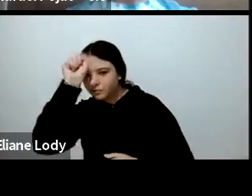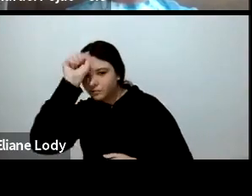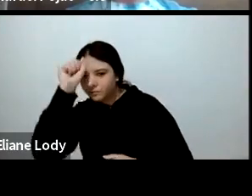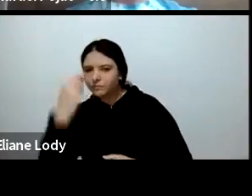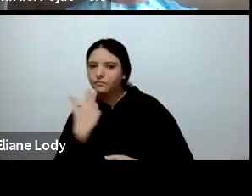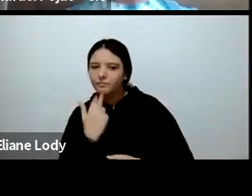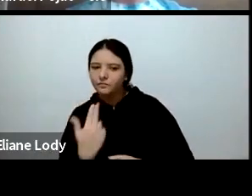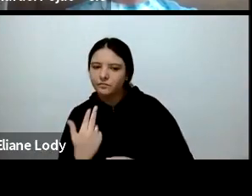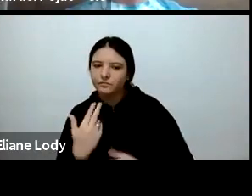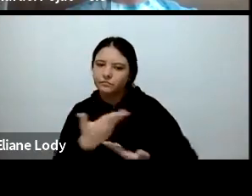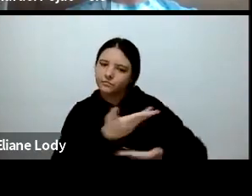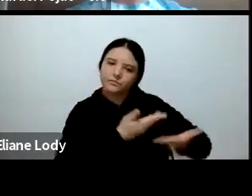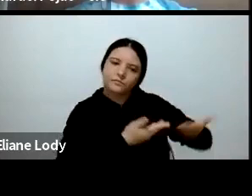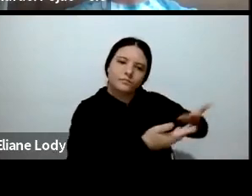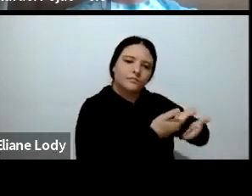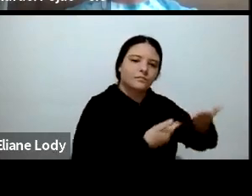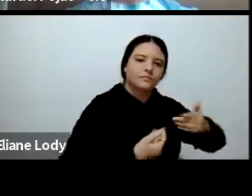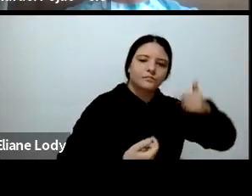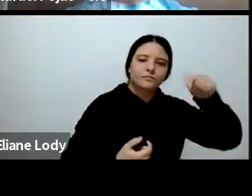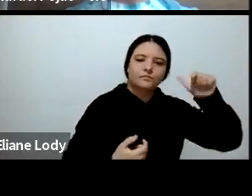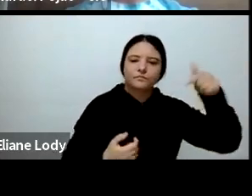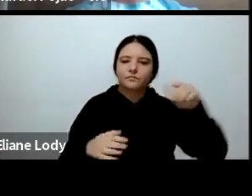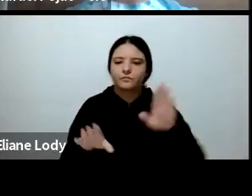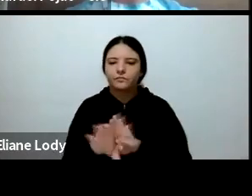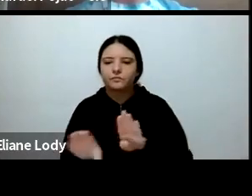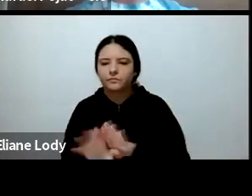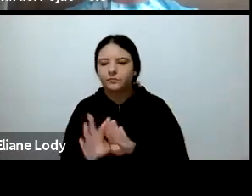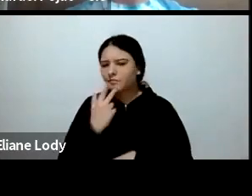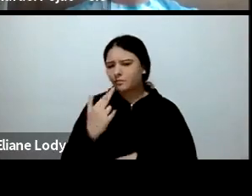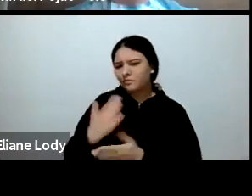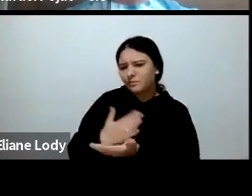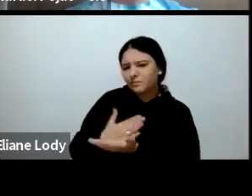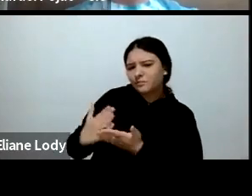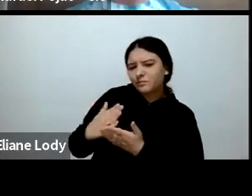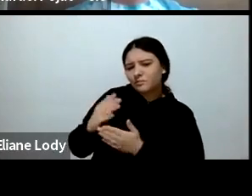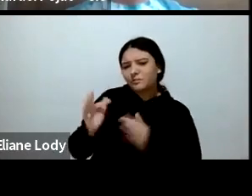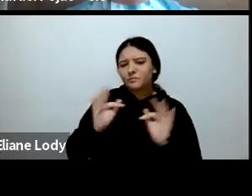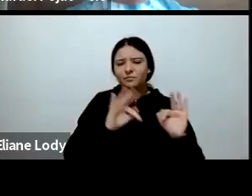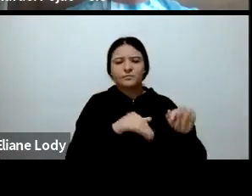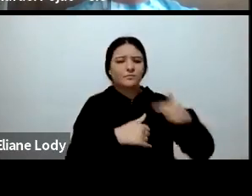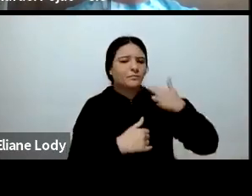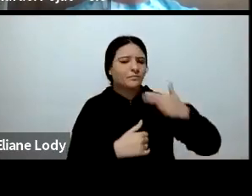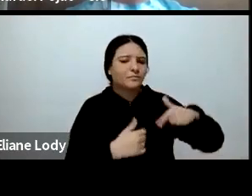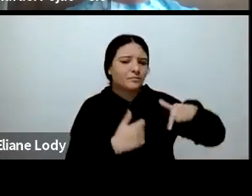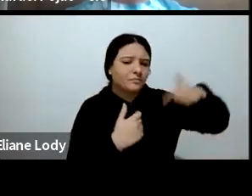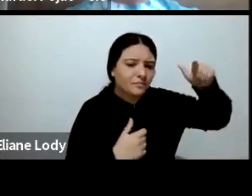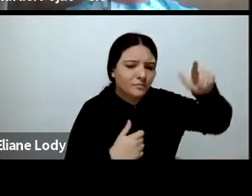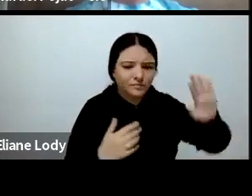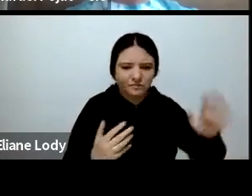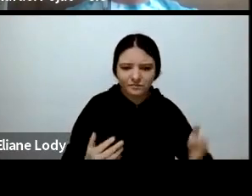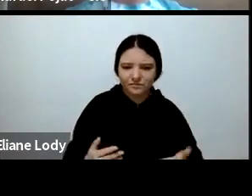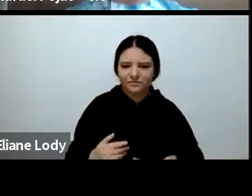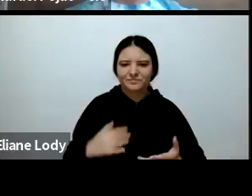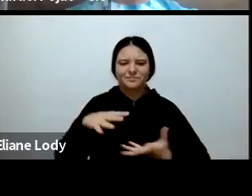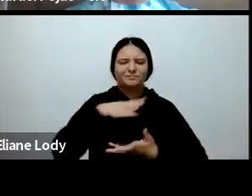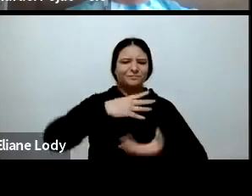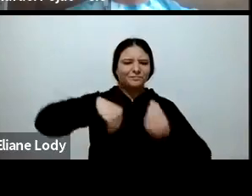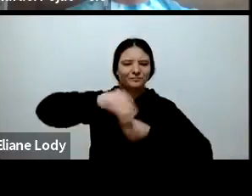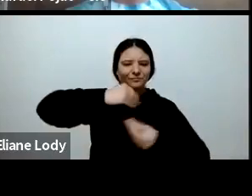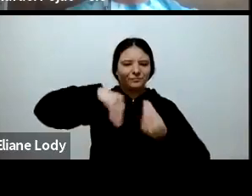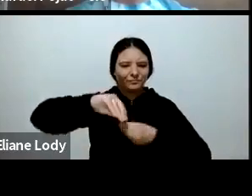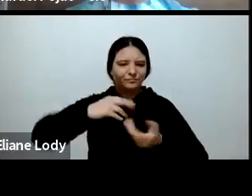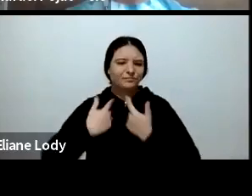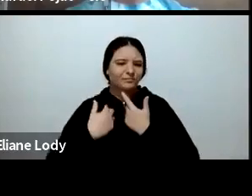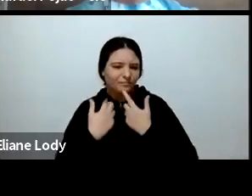eu interajo com o outro, começar numa língua, terminar em outra, né? Ou seja, viver esse universo